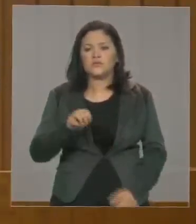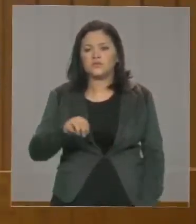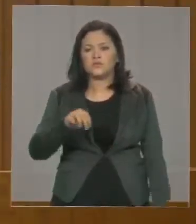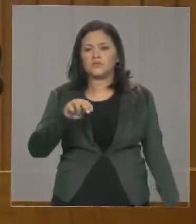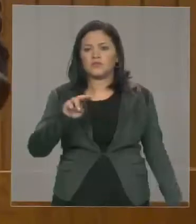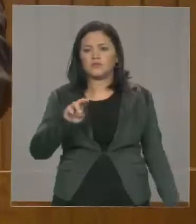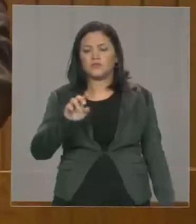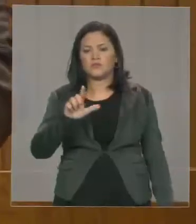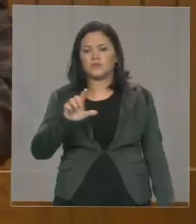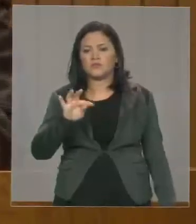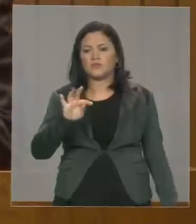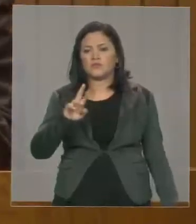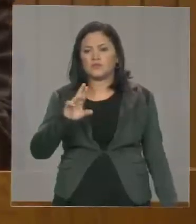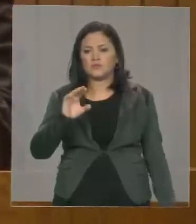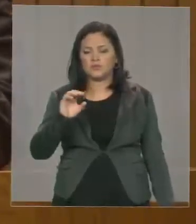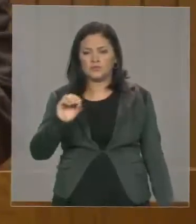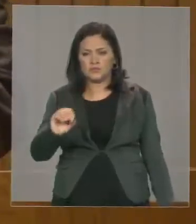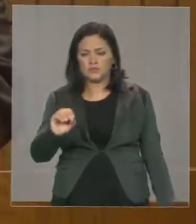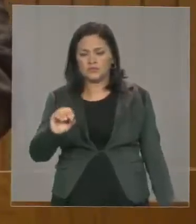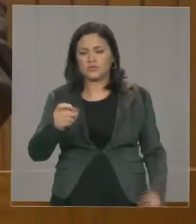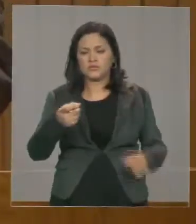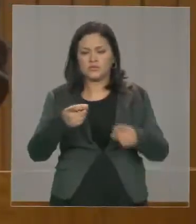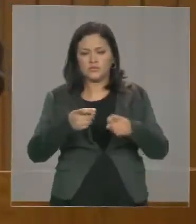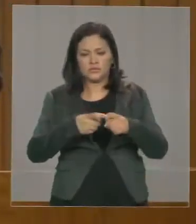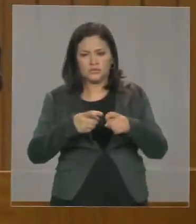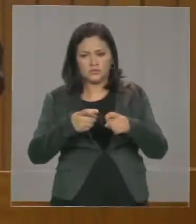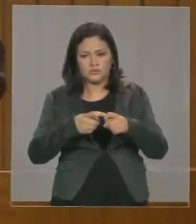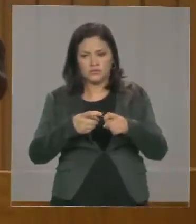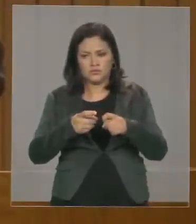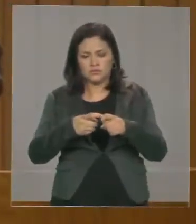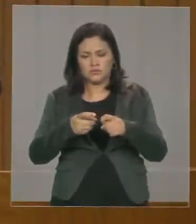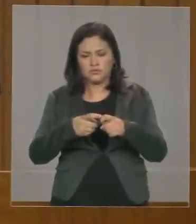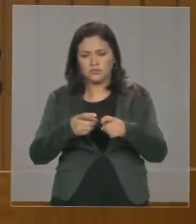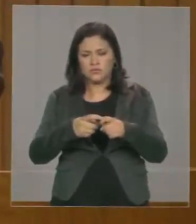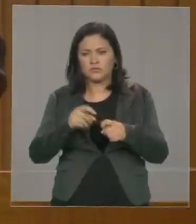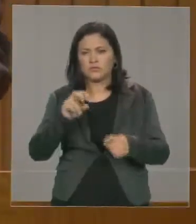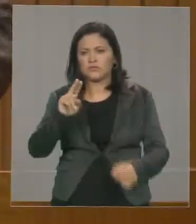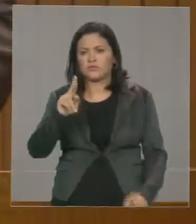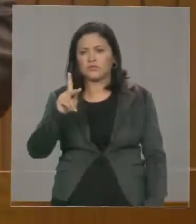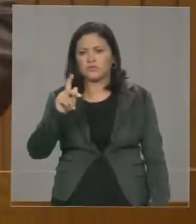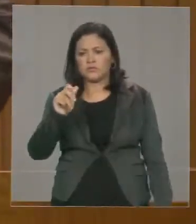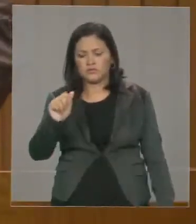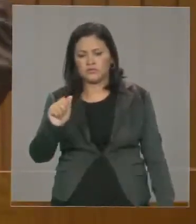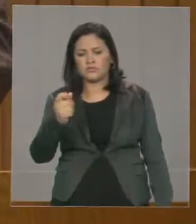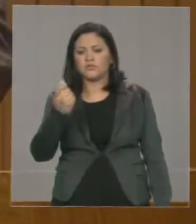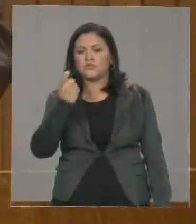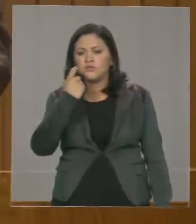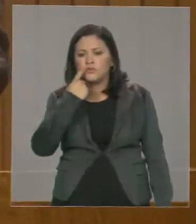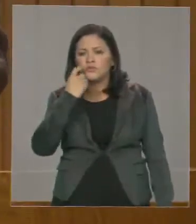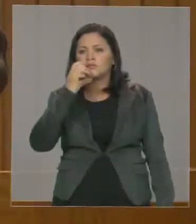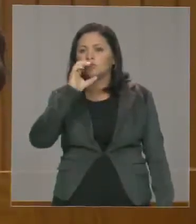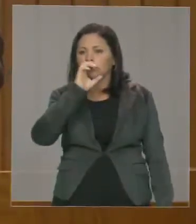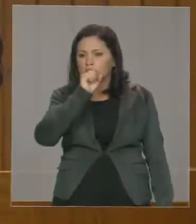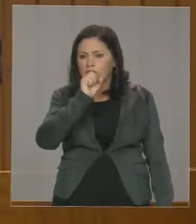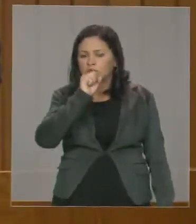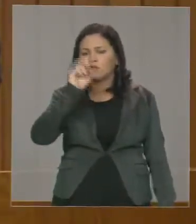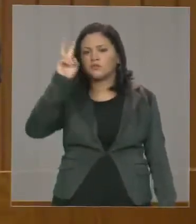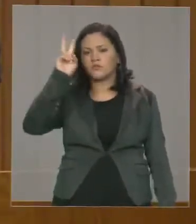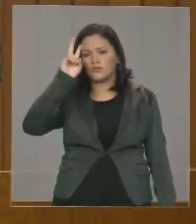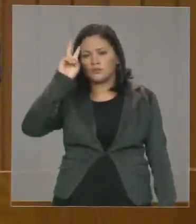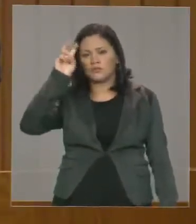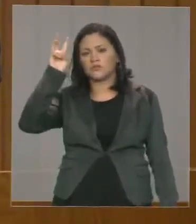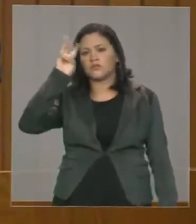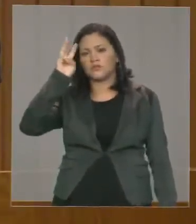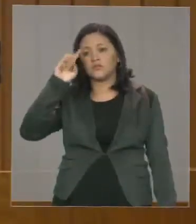UPA nesta sexta, sábado, na segunda e terça da próxima semana,